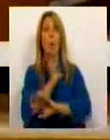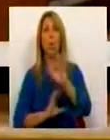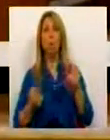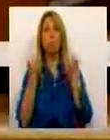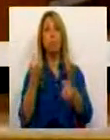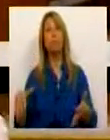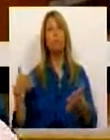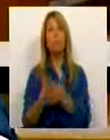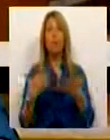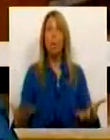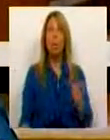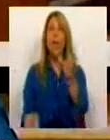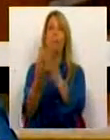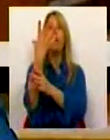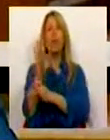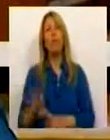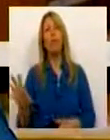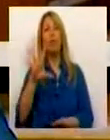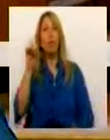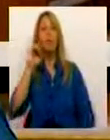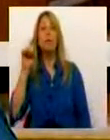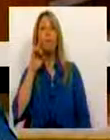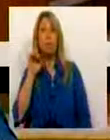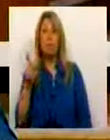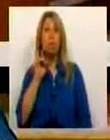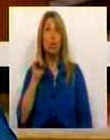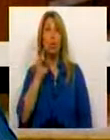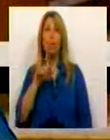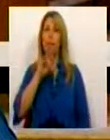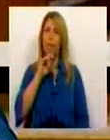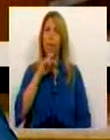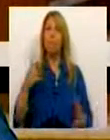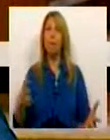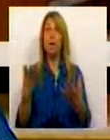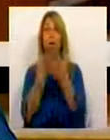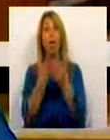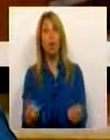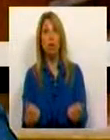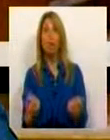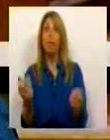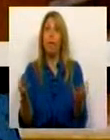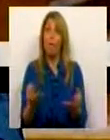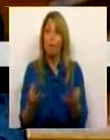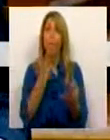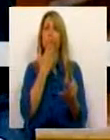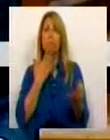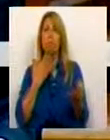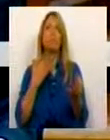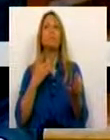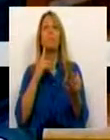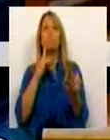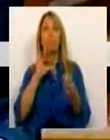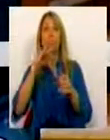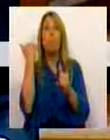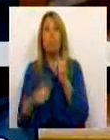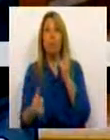até aqui criar uma arquitetura de defesa e segurança capaz de enfrentar com eficácia ameaças